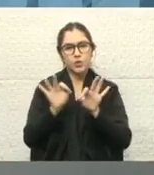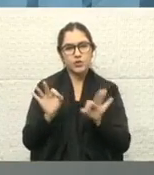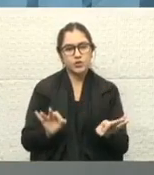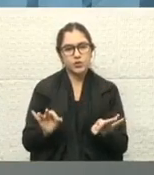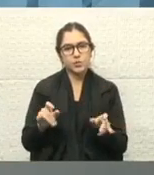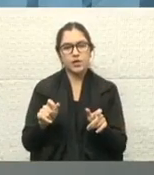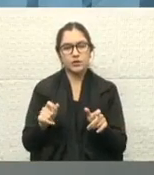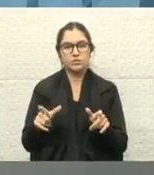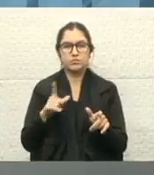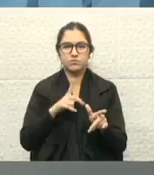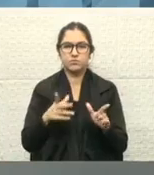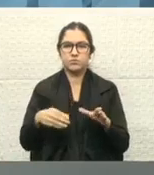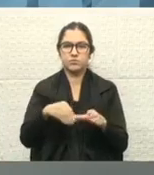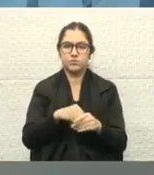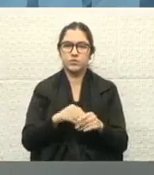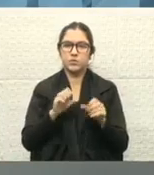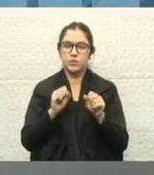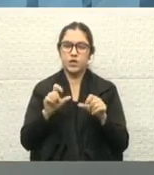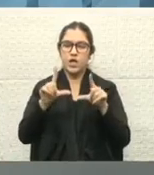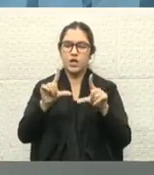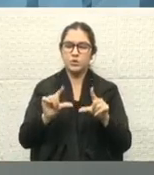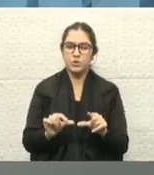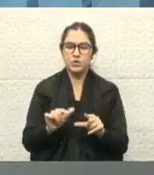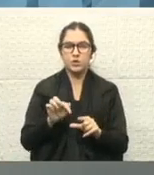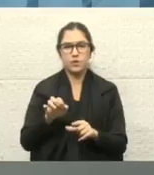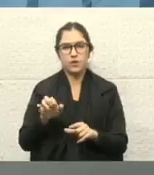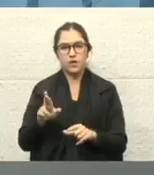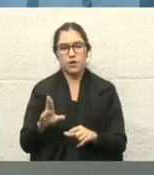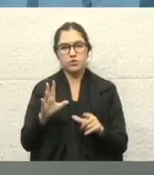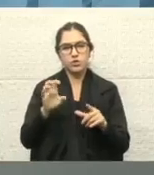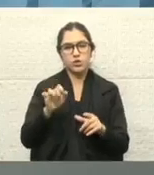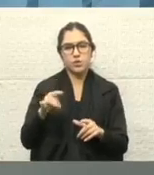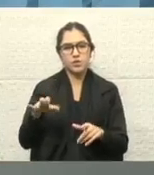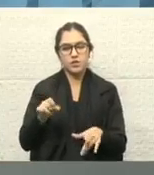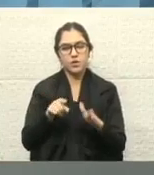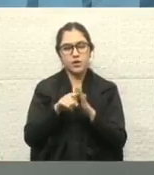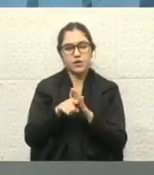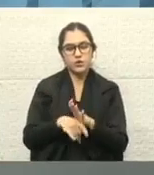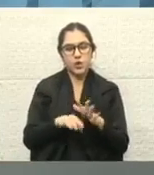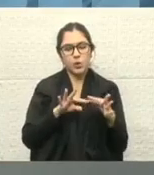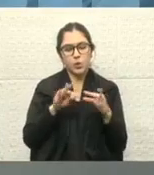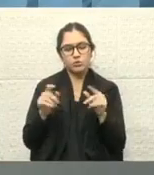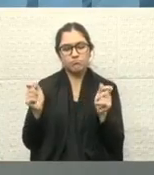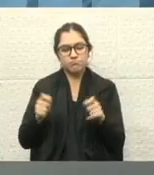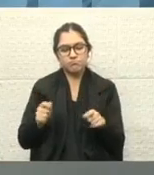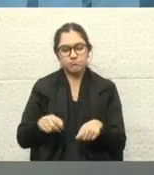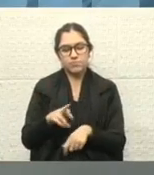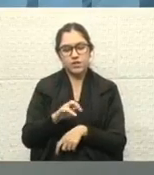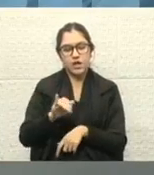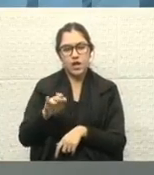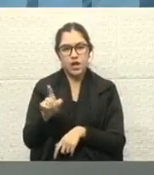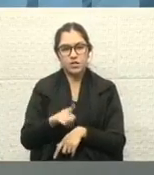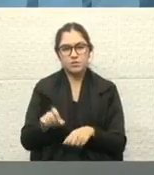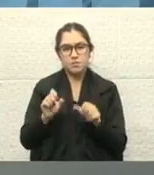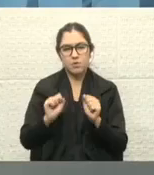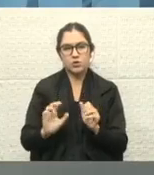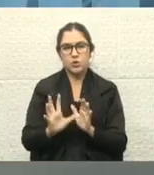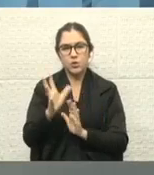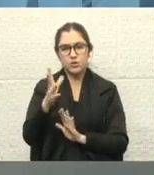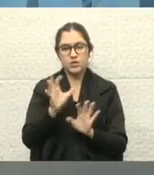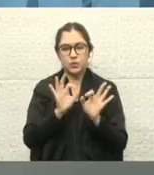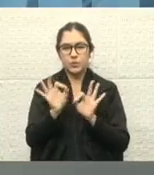a serem empregados para reduzir o grau da equação e investigar todas as possíveis raízes que podem surgir